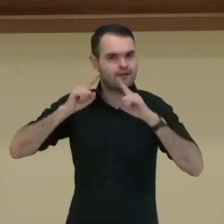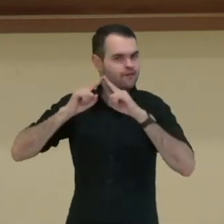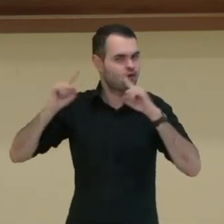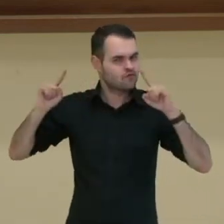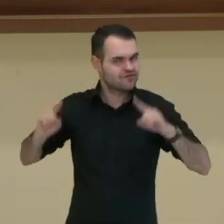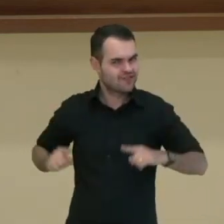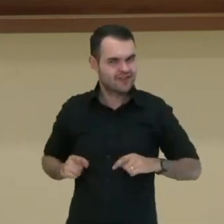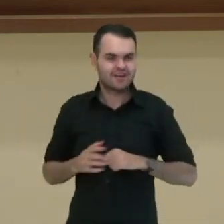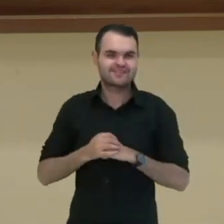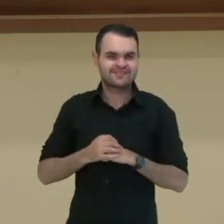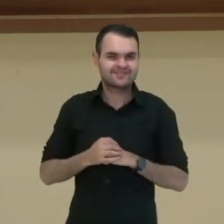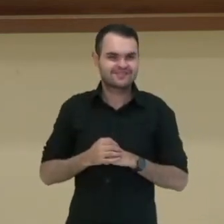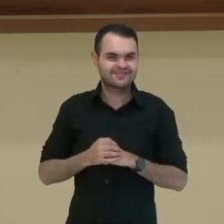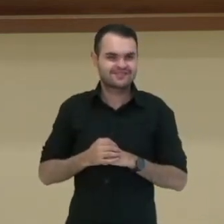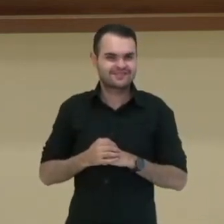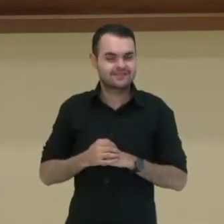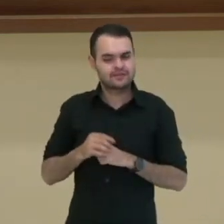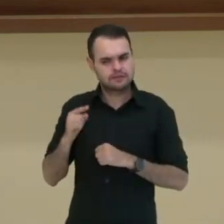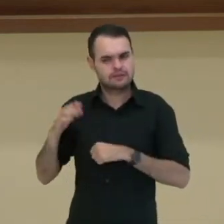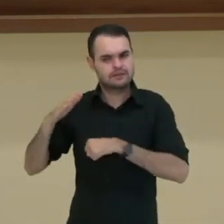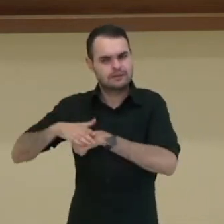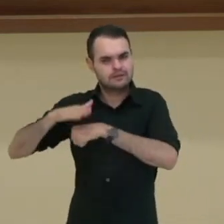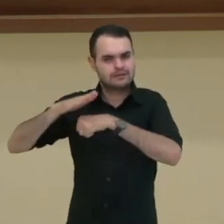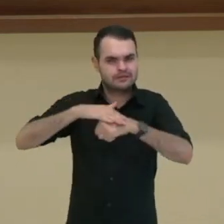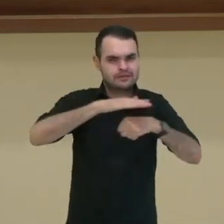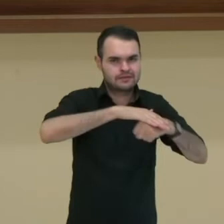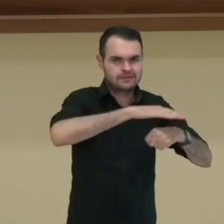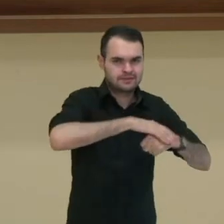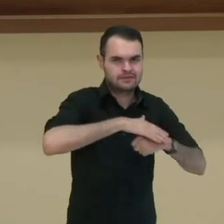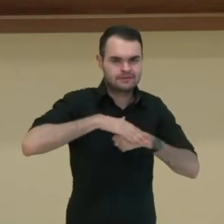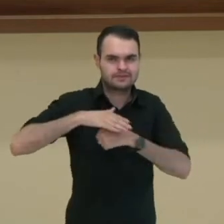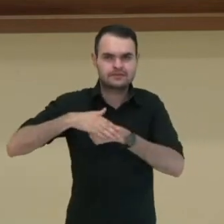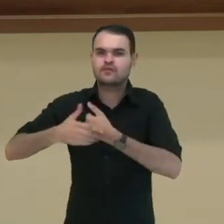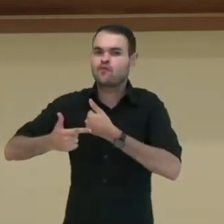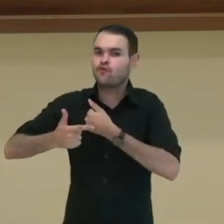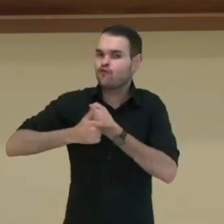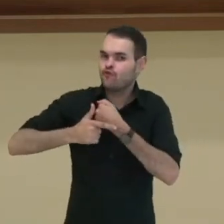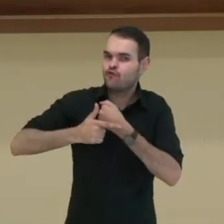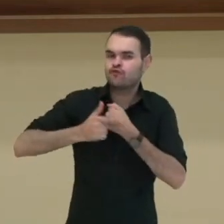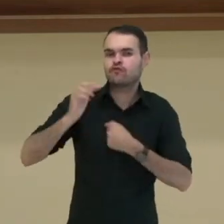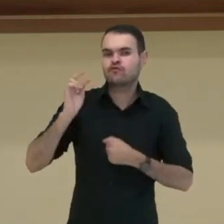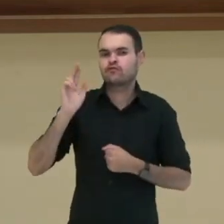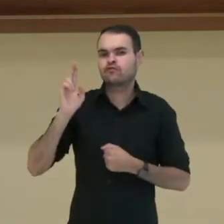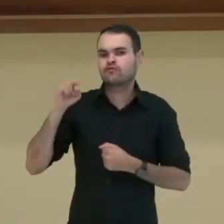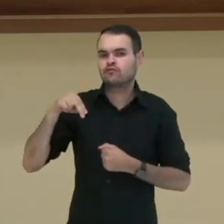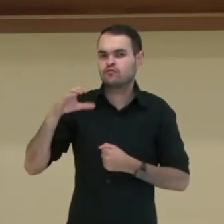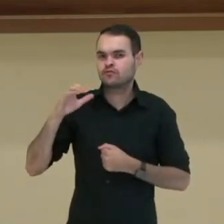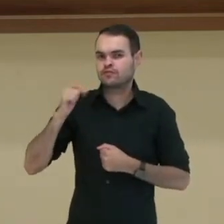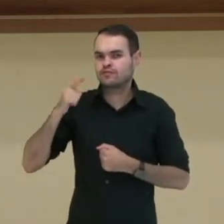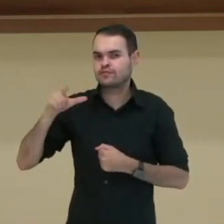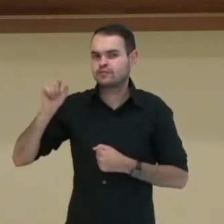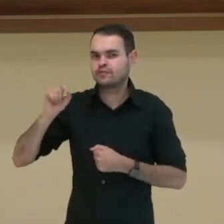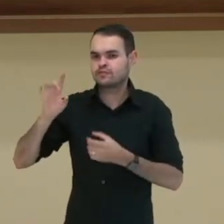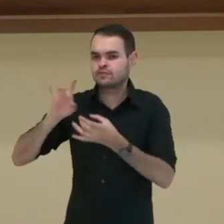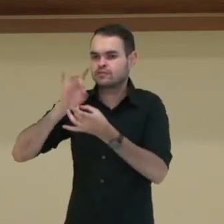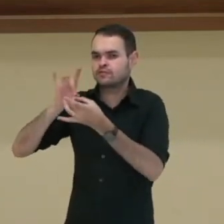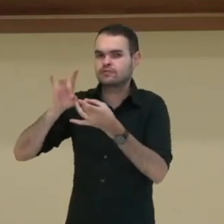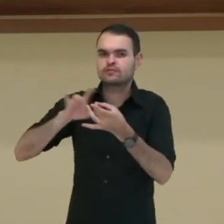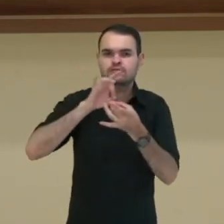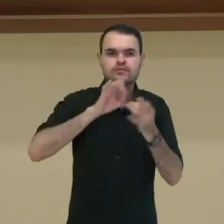funcionários. Funcionário que tem cada um a sua função específica. Falamos já dos